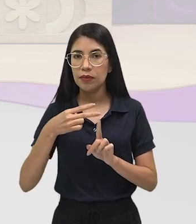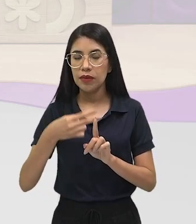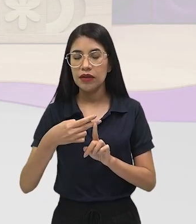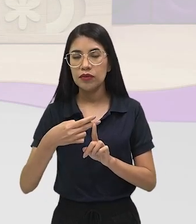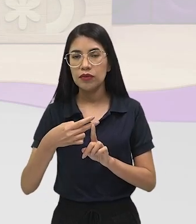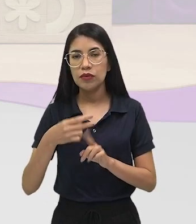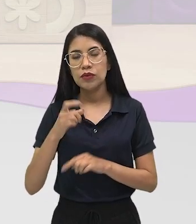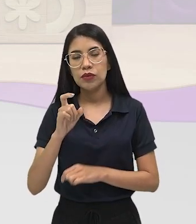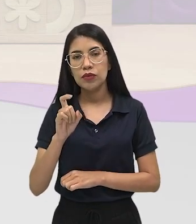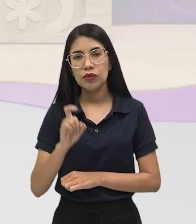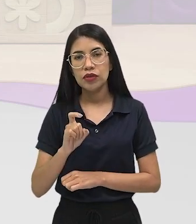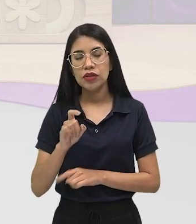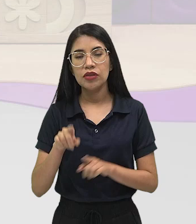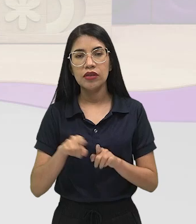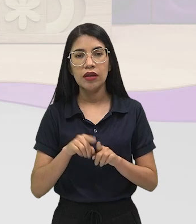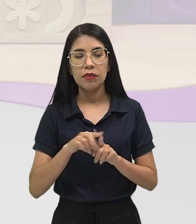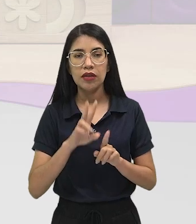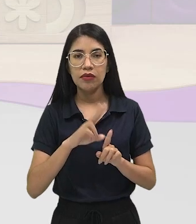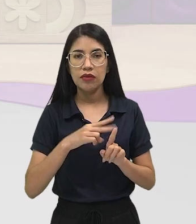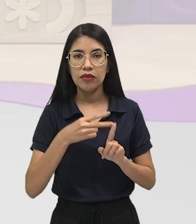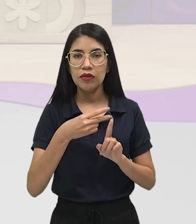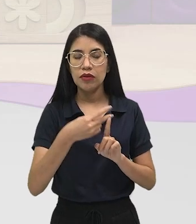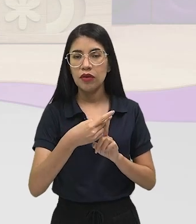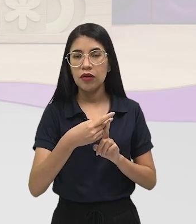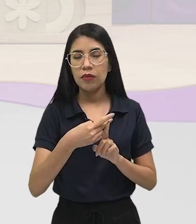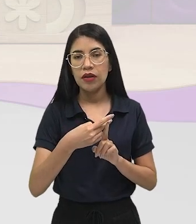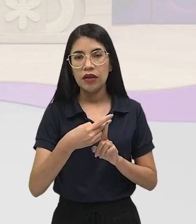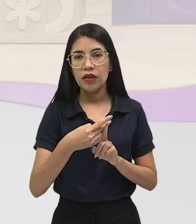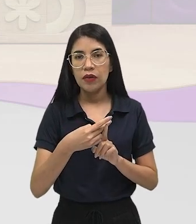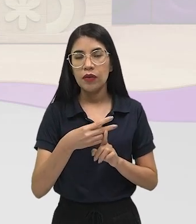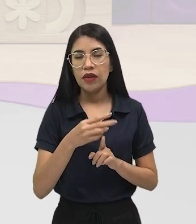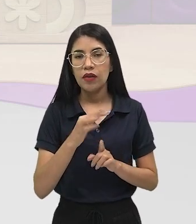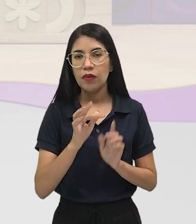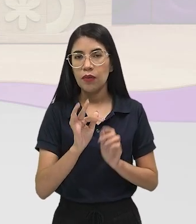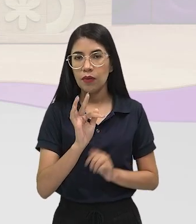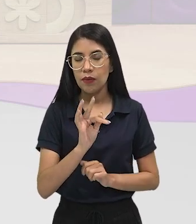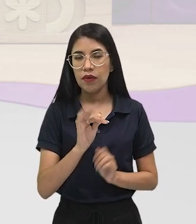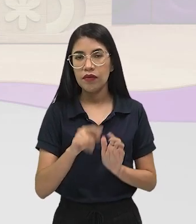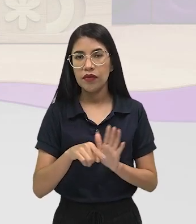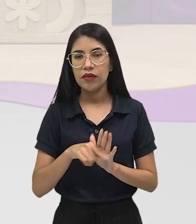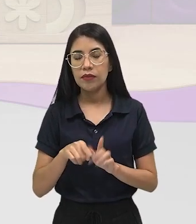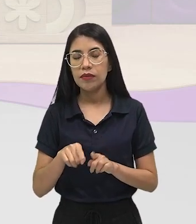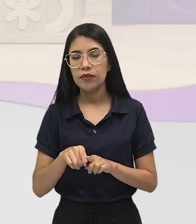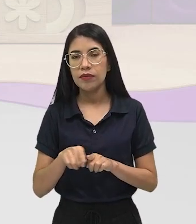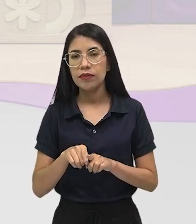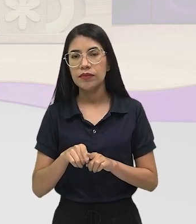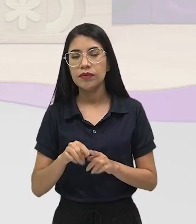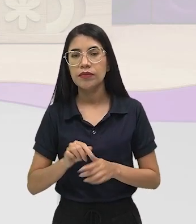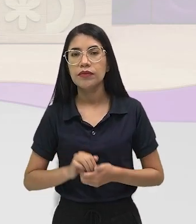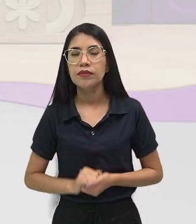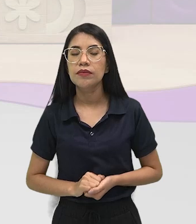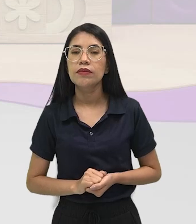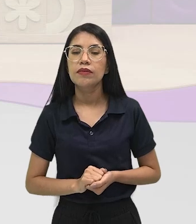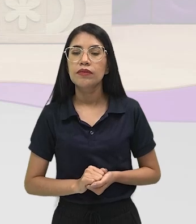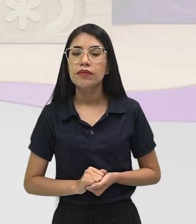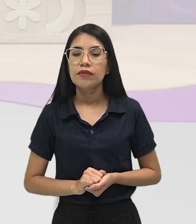de X e dobra também essa força exercida na mola.